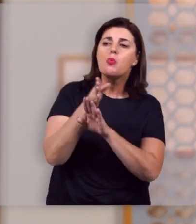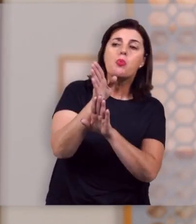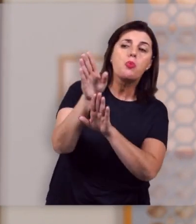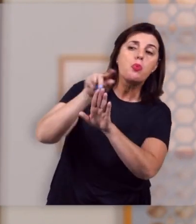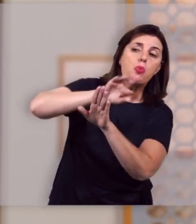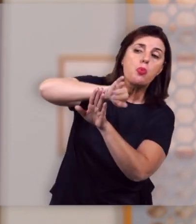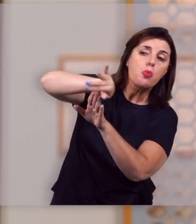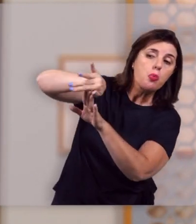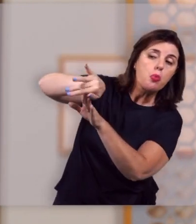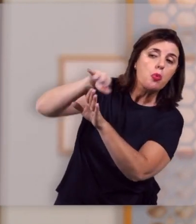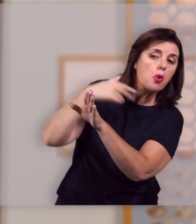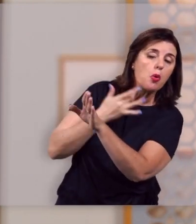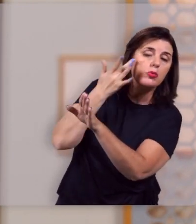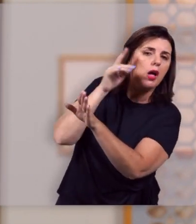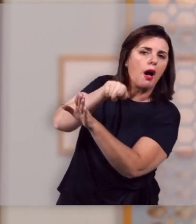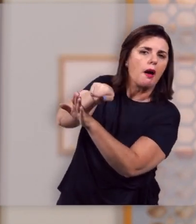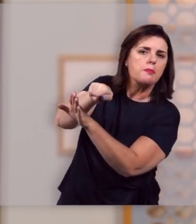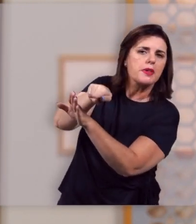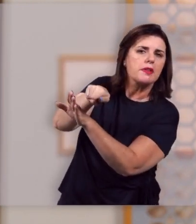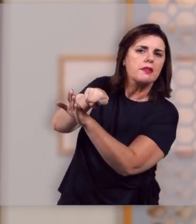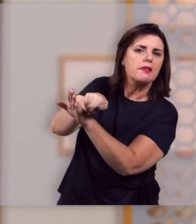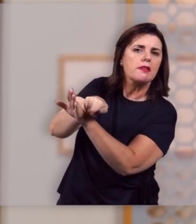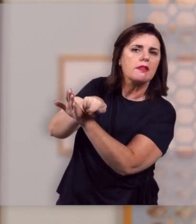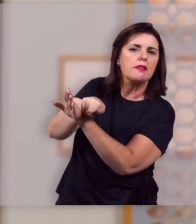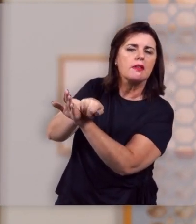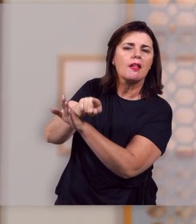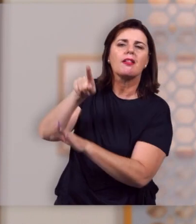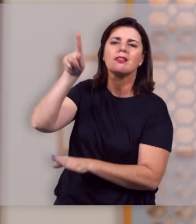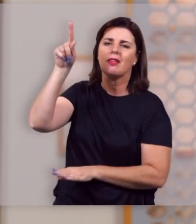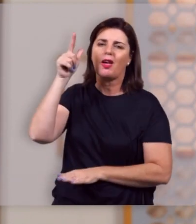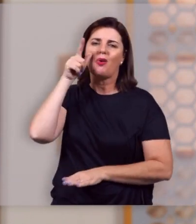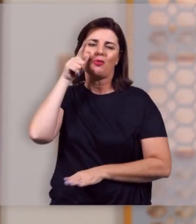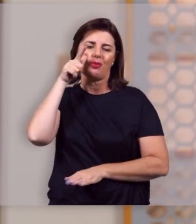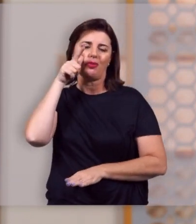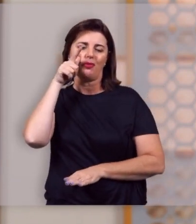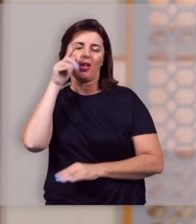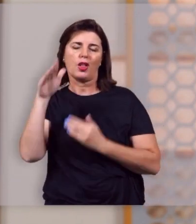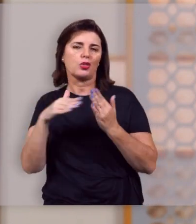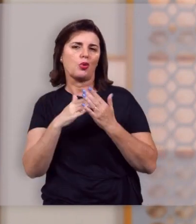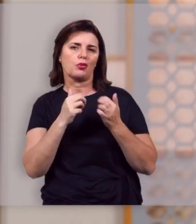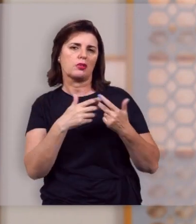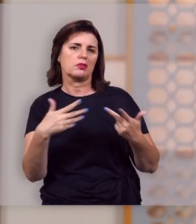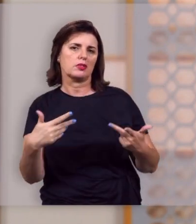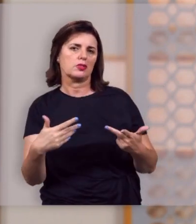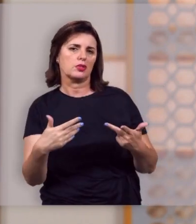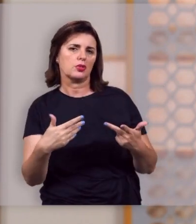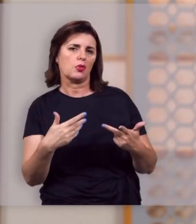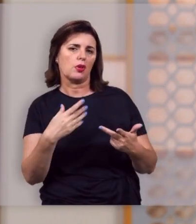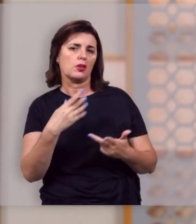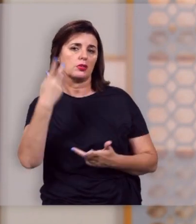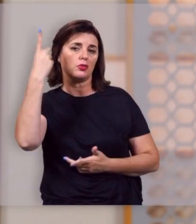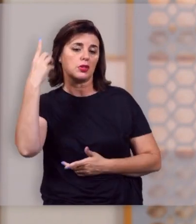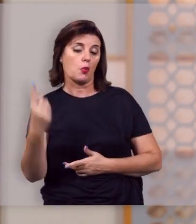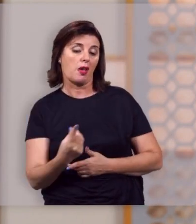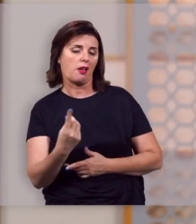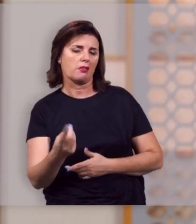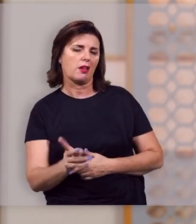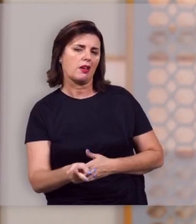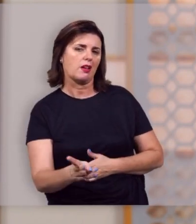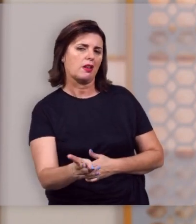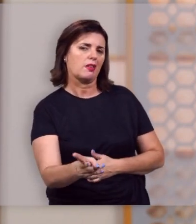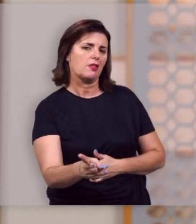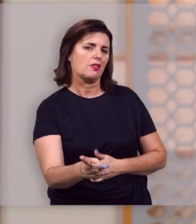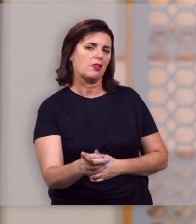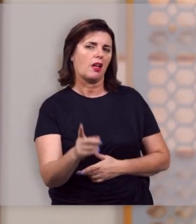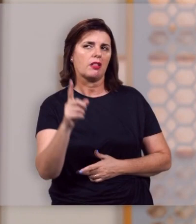Nós não sabemos o que está lá no final da linha. Mas como Deus vê todas as coisas no seu eterno